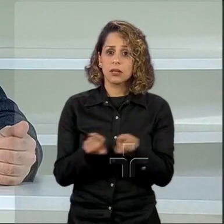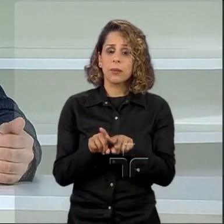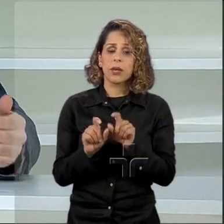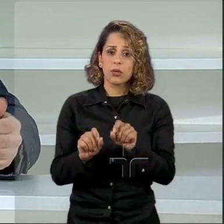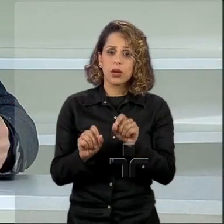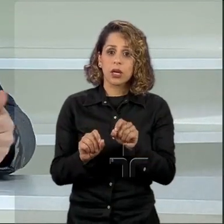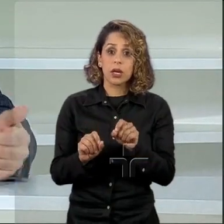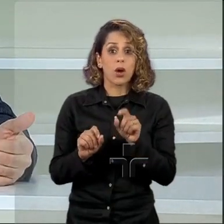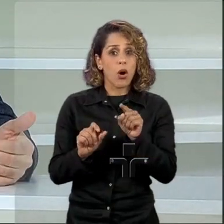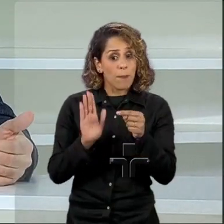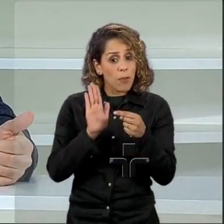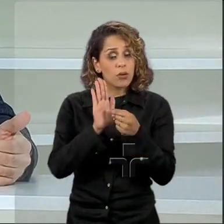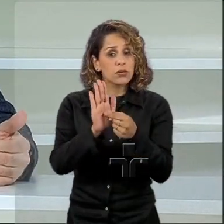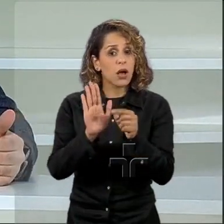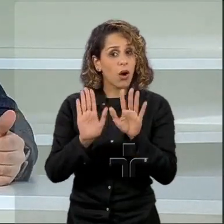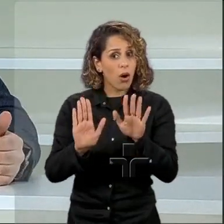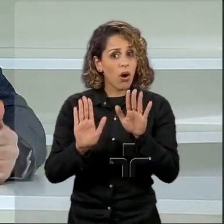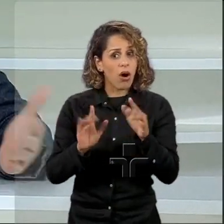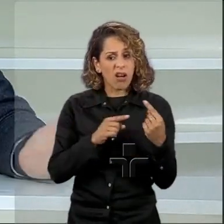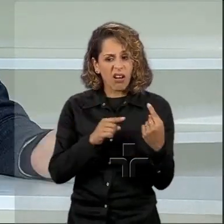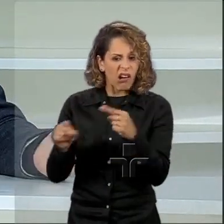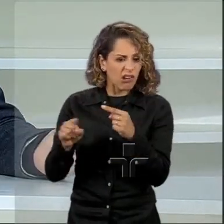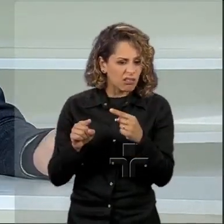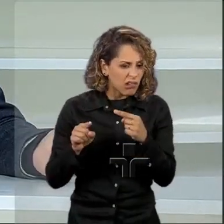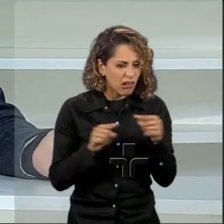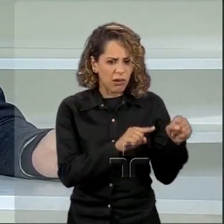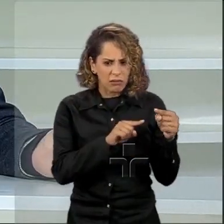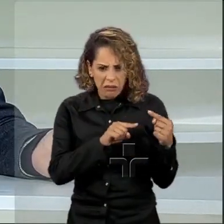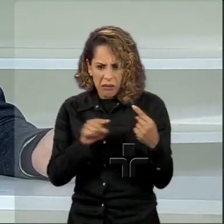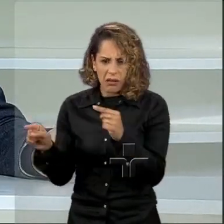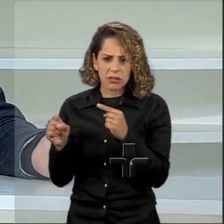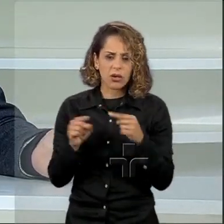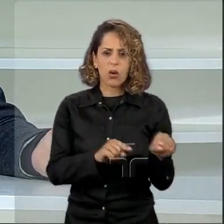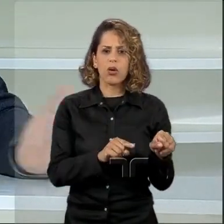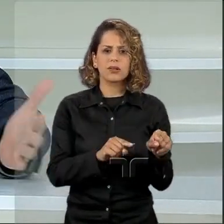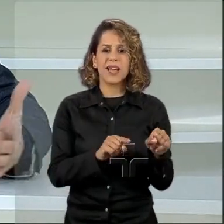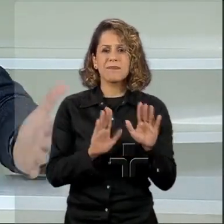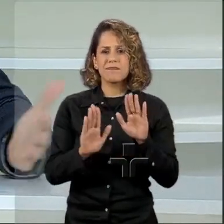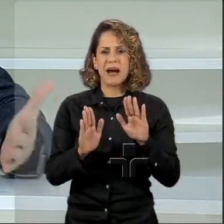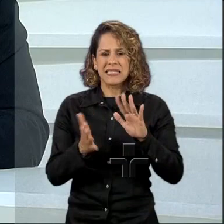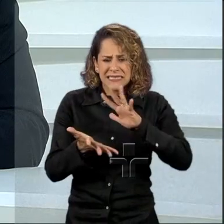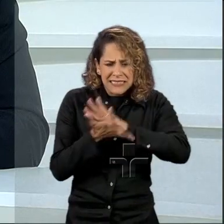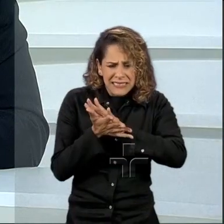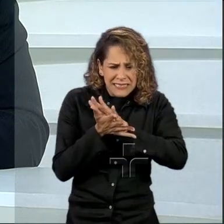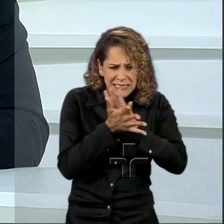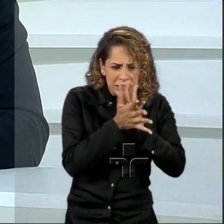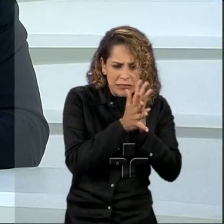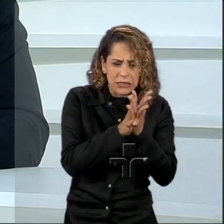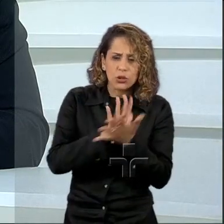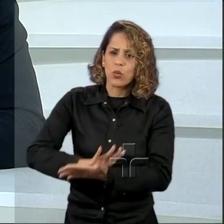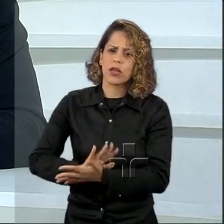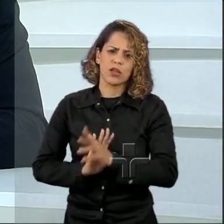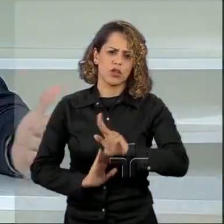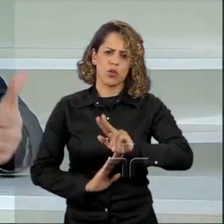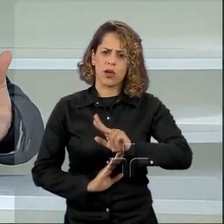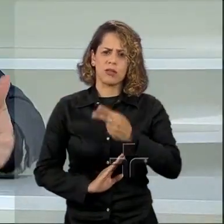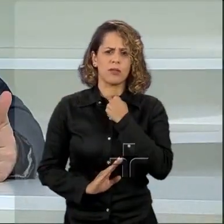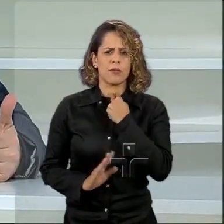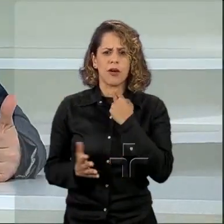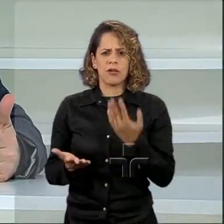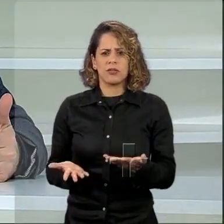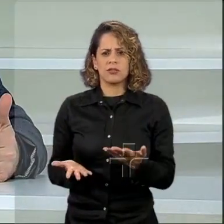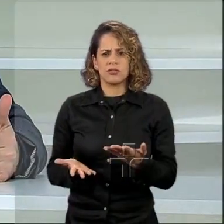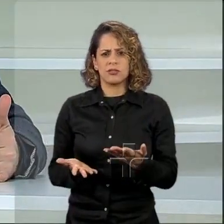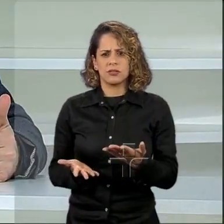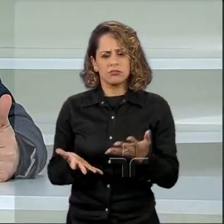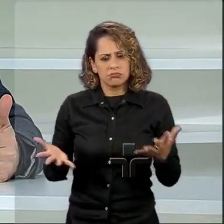antissistema não pode significar destruir o sistema. Sim. Não pode ser a mesma coisa. Né? Então, assim, foi